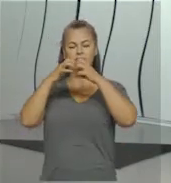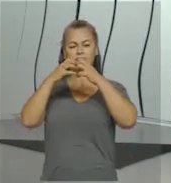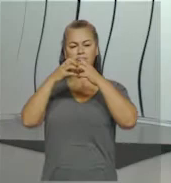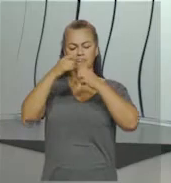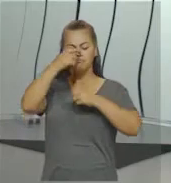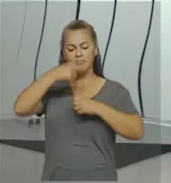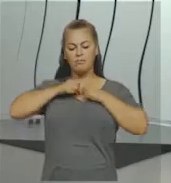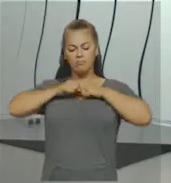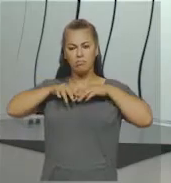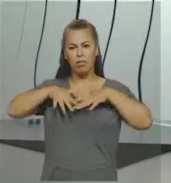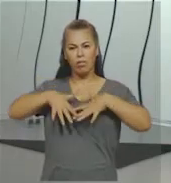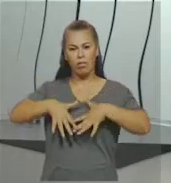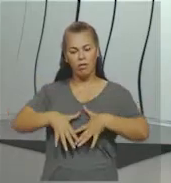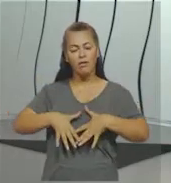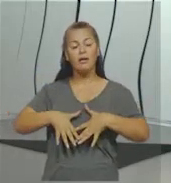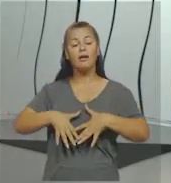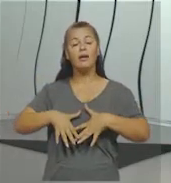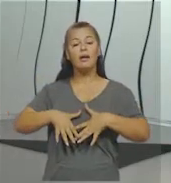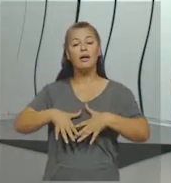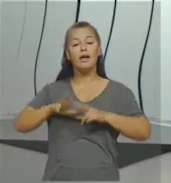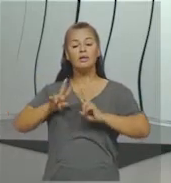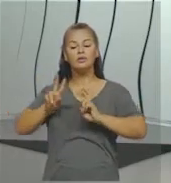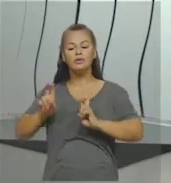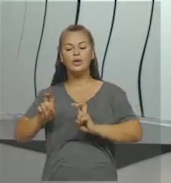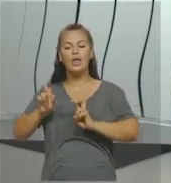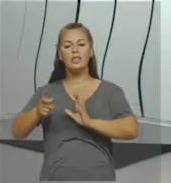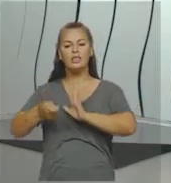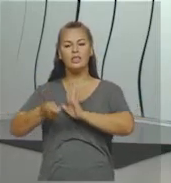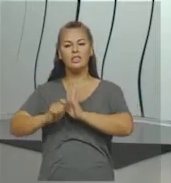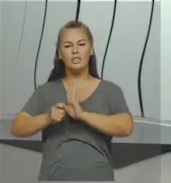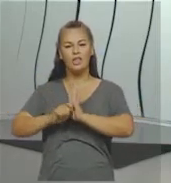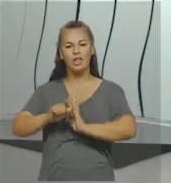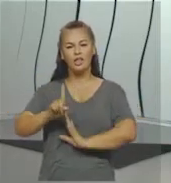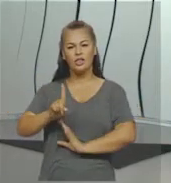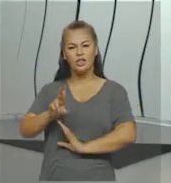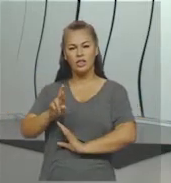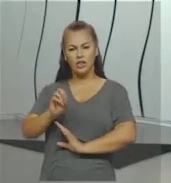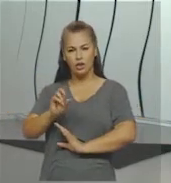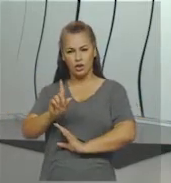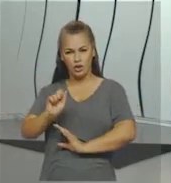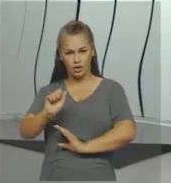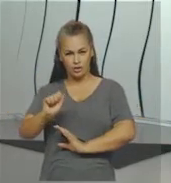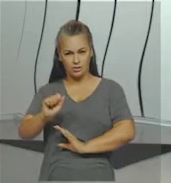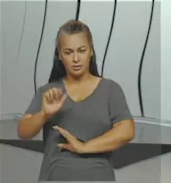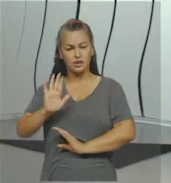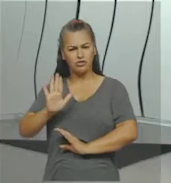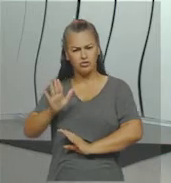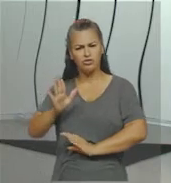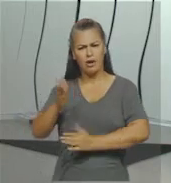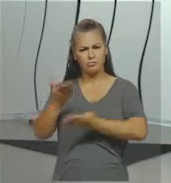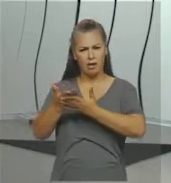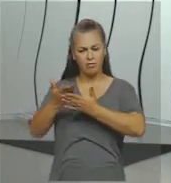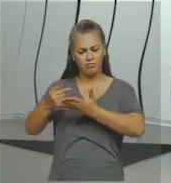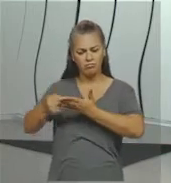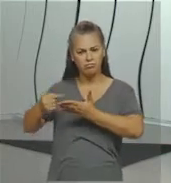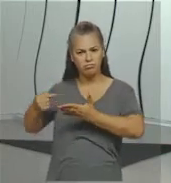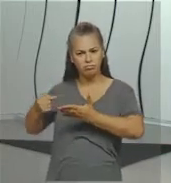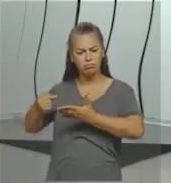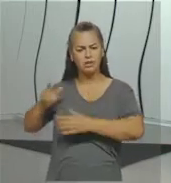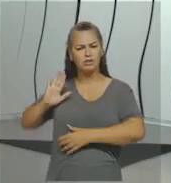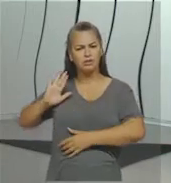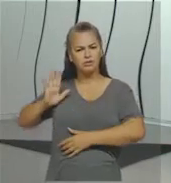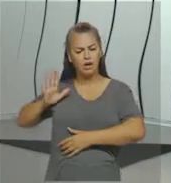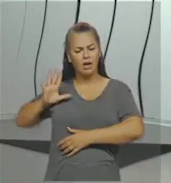o sistema nervoso, né? Central, periférico, autônomo, somático. Vou fazer agora um link do